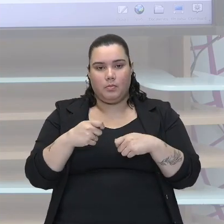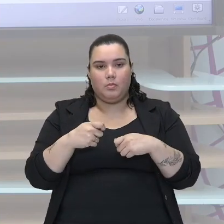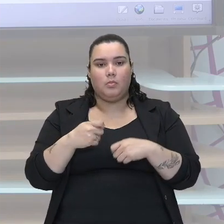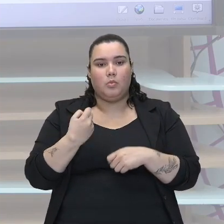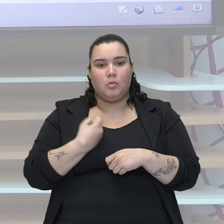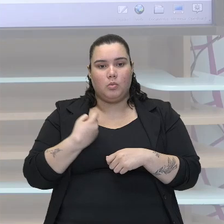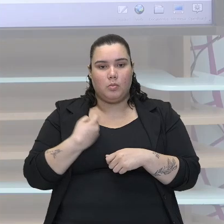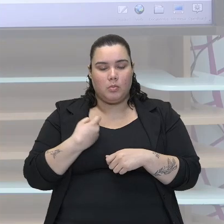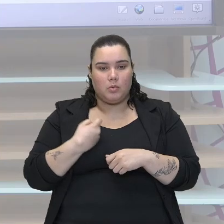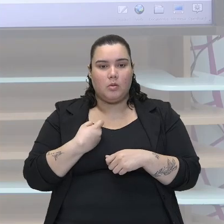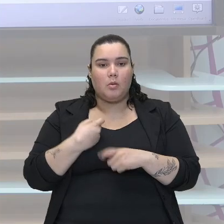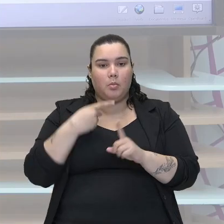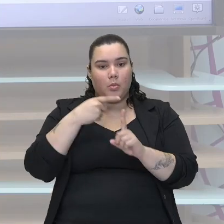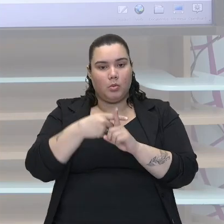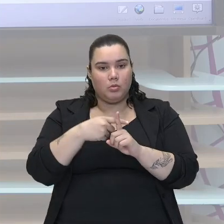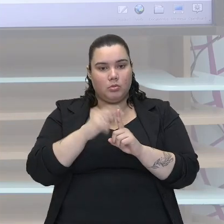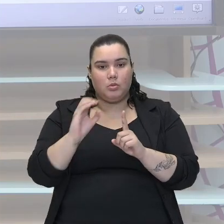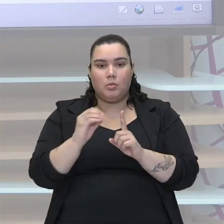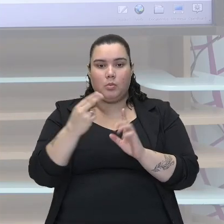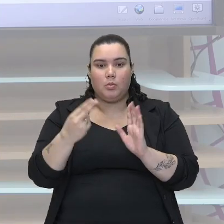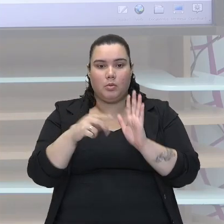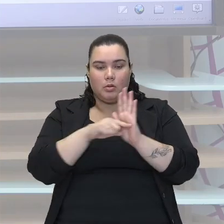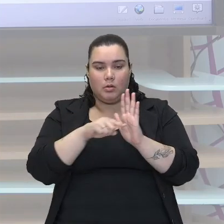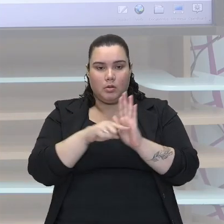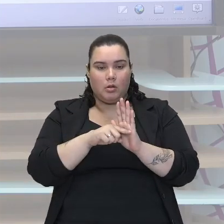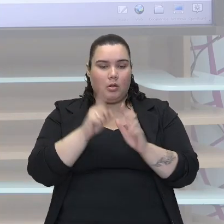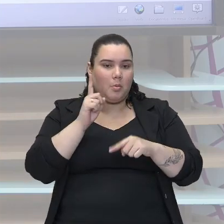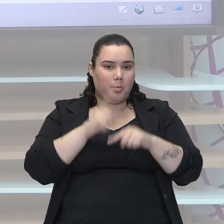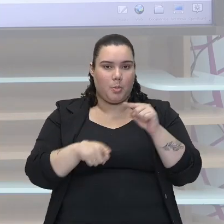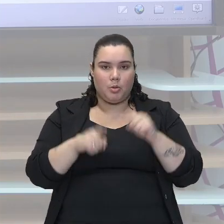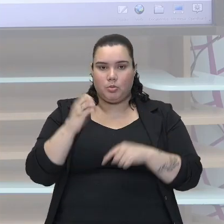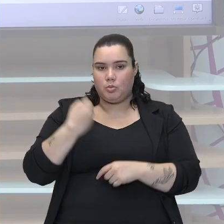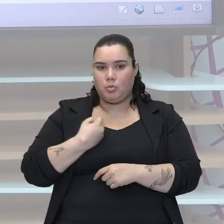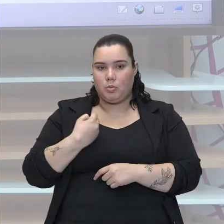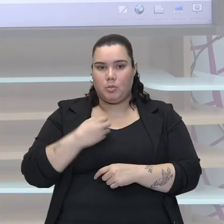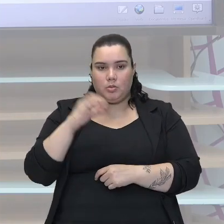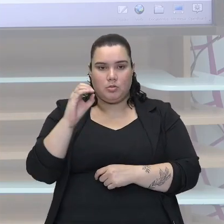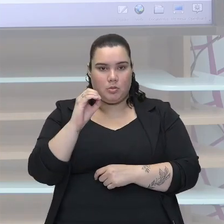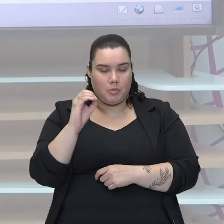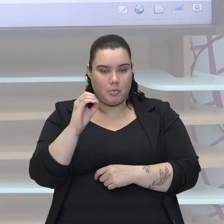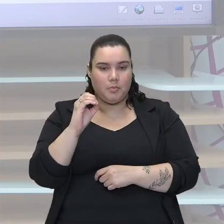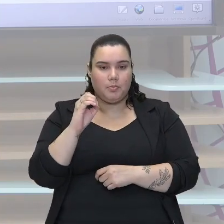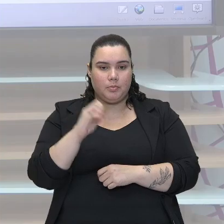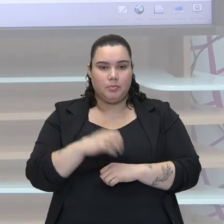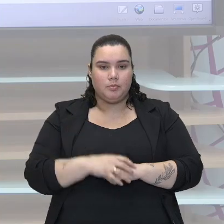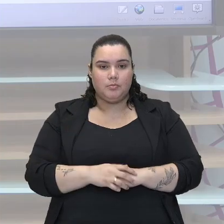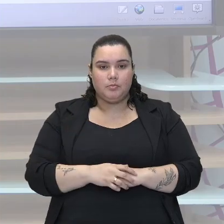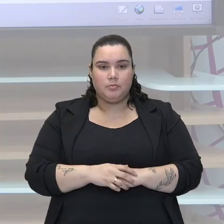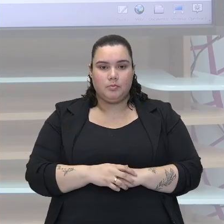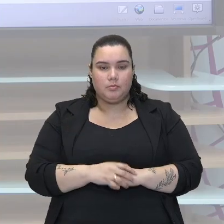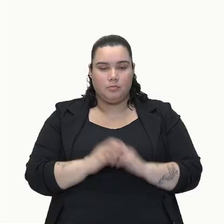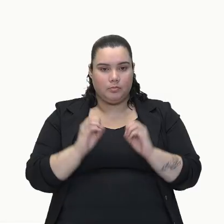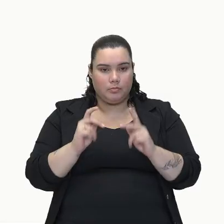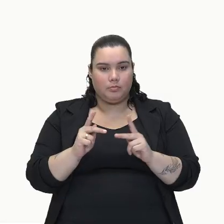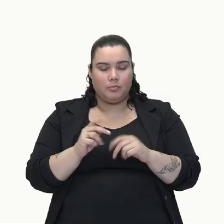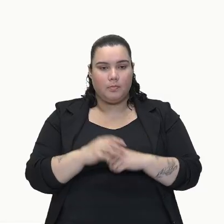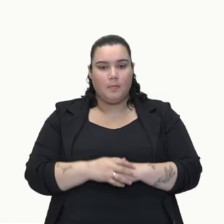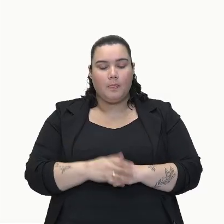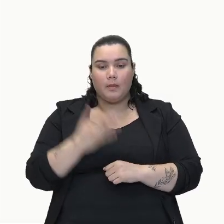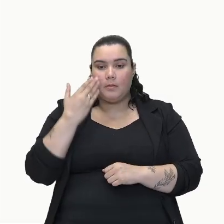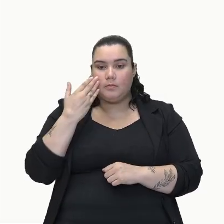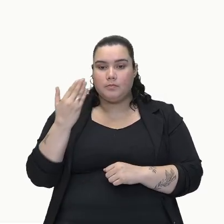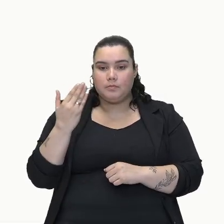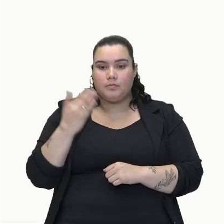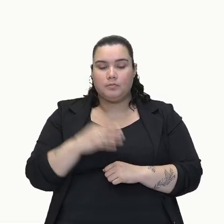um valor ou positivo ou negativo. Ele não pode ser 0 em hipótese alguma. Vamos voltar aqui para